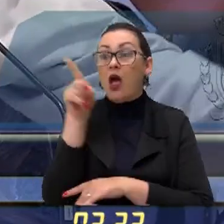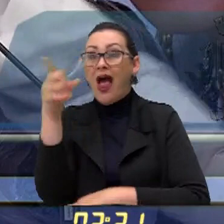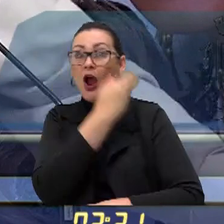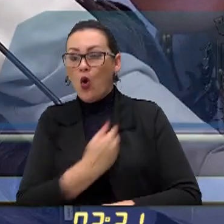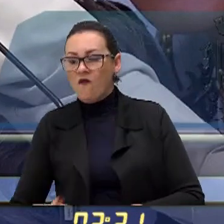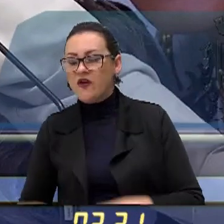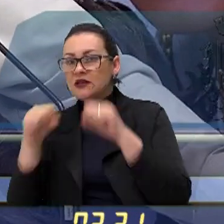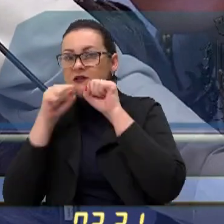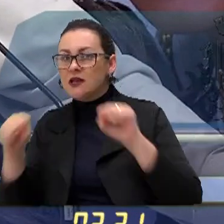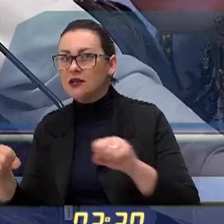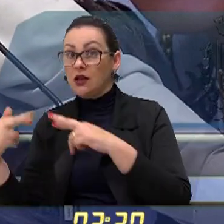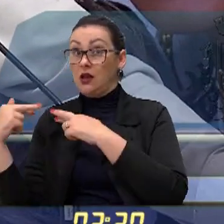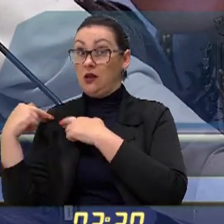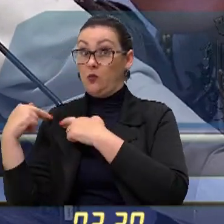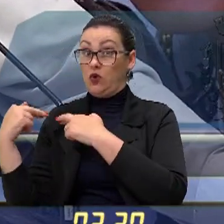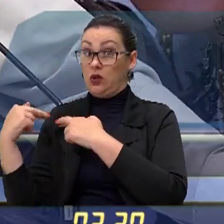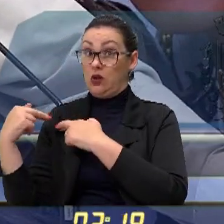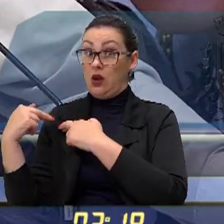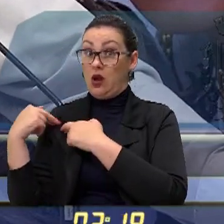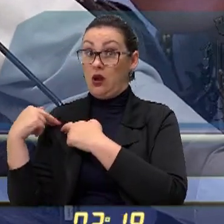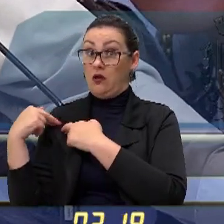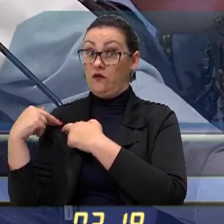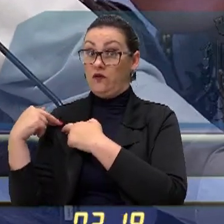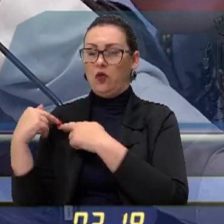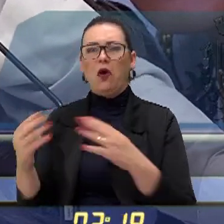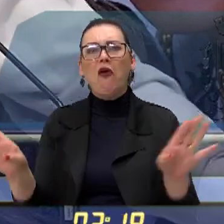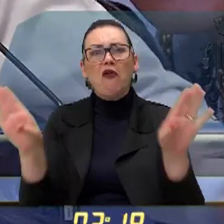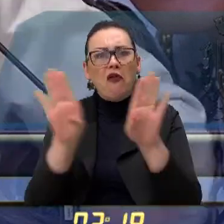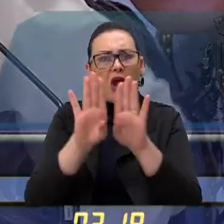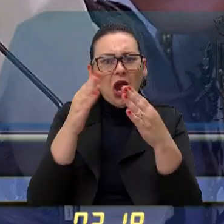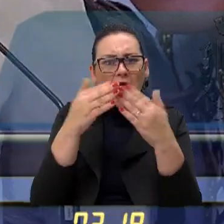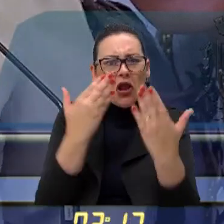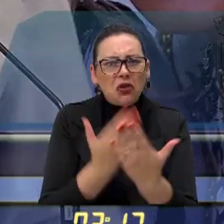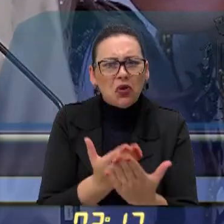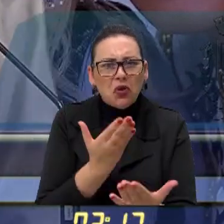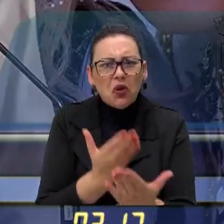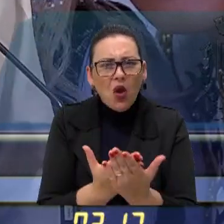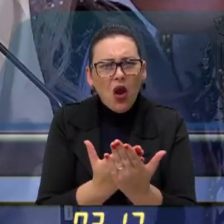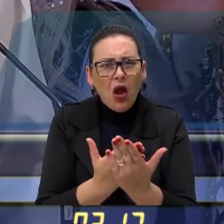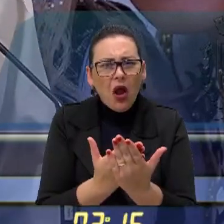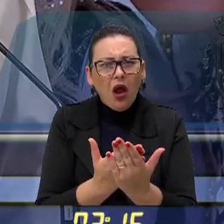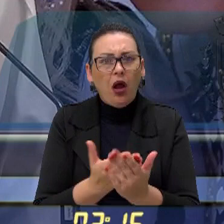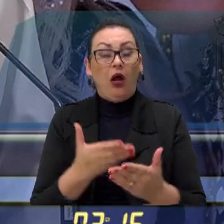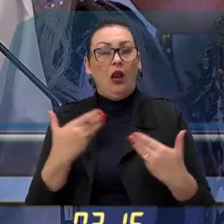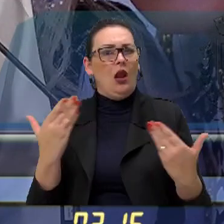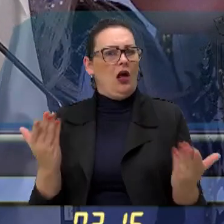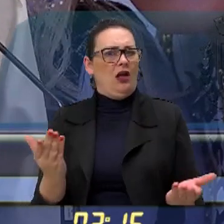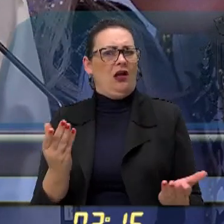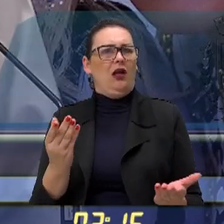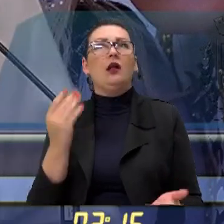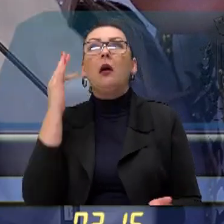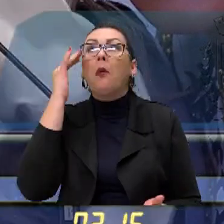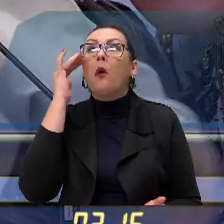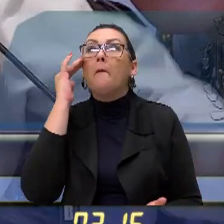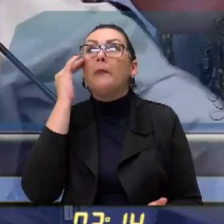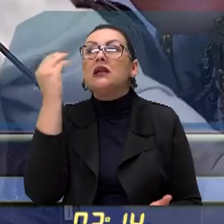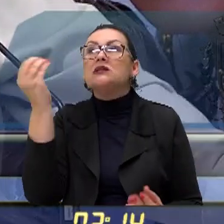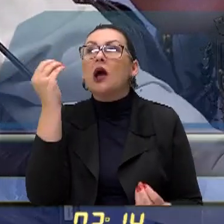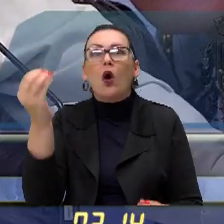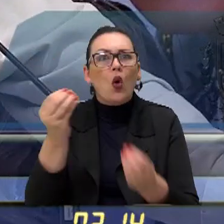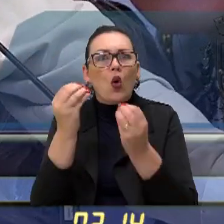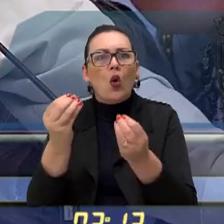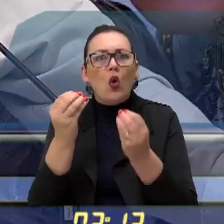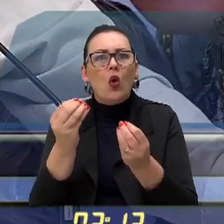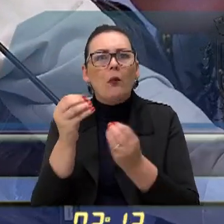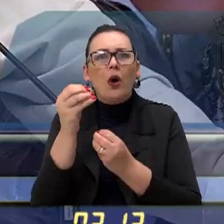secretaria competente. E a questão do fechamento da escola é algo que não dá nem para imaginar. Só